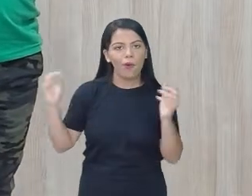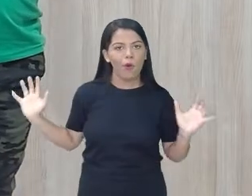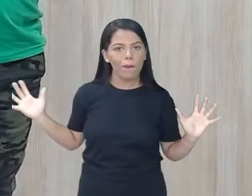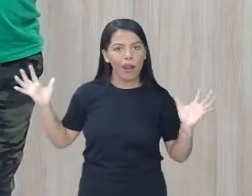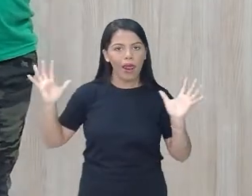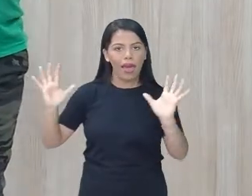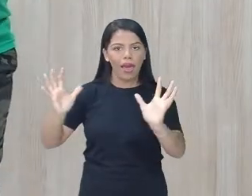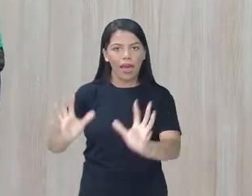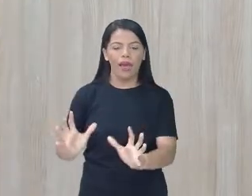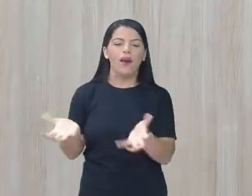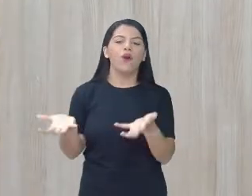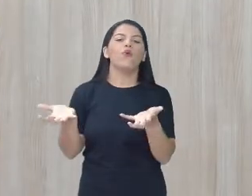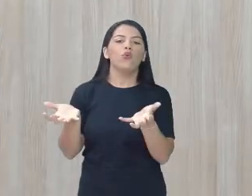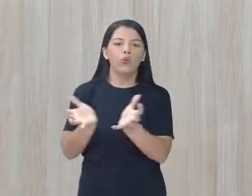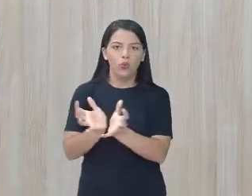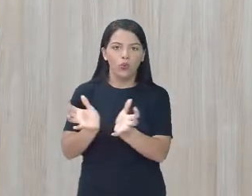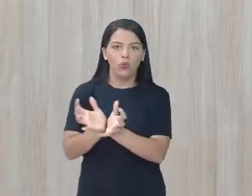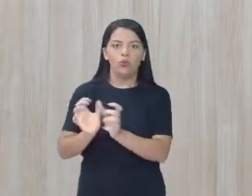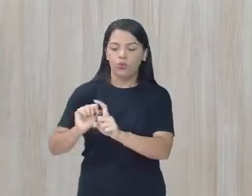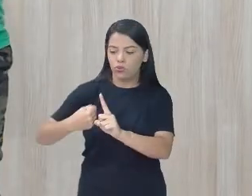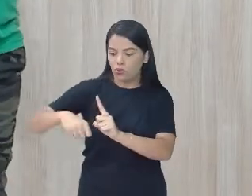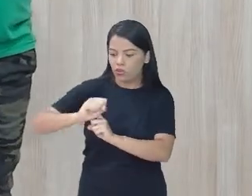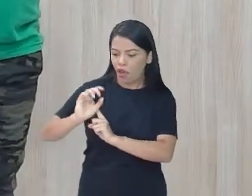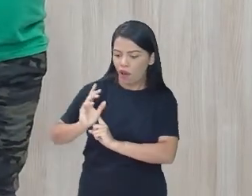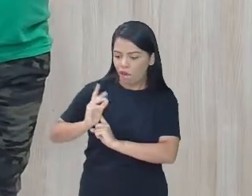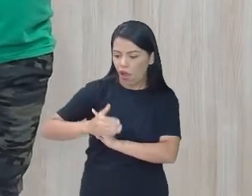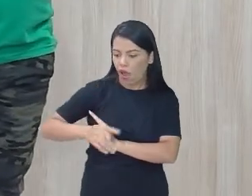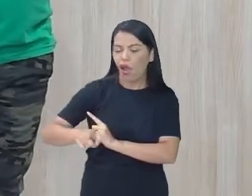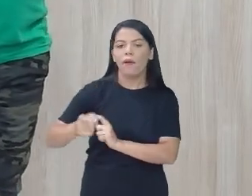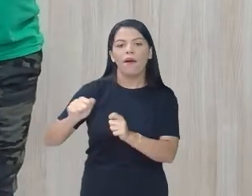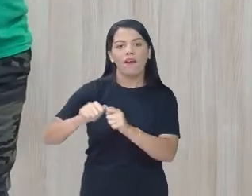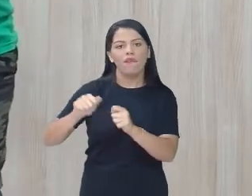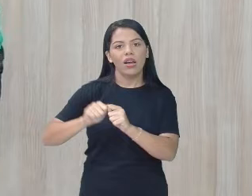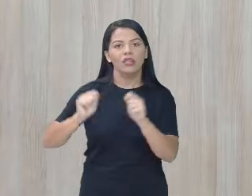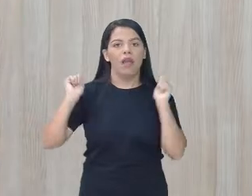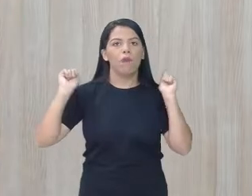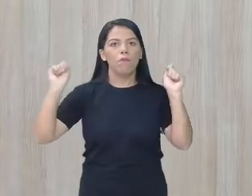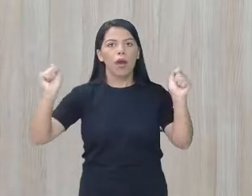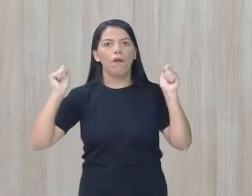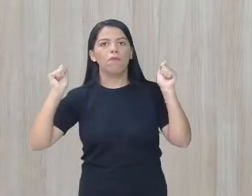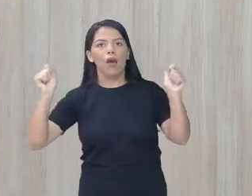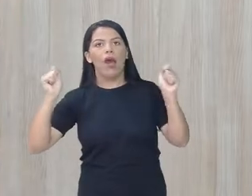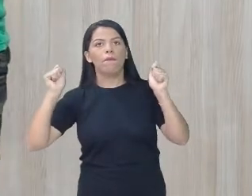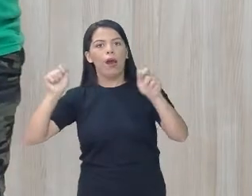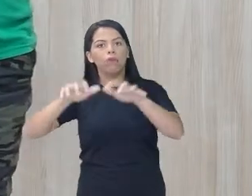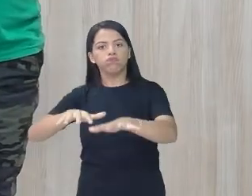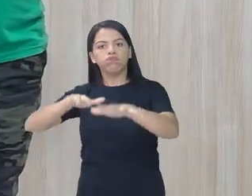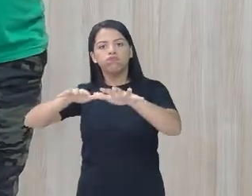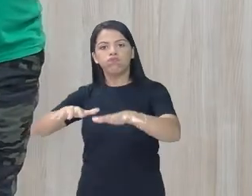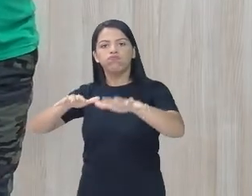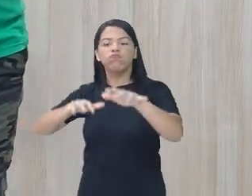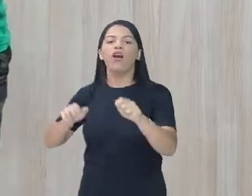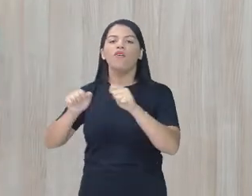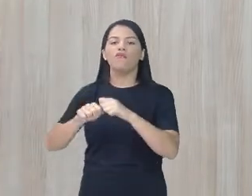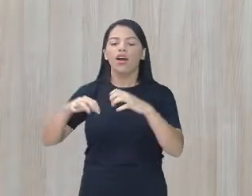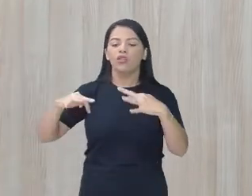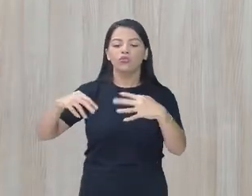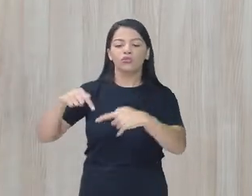se reuniam ali na Praça do Derby para fazer as suas carreatas, né, de